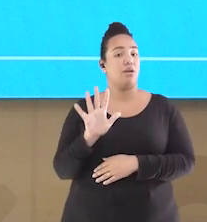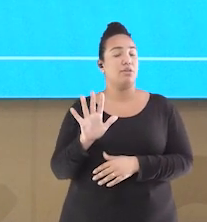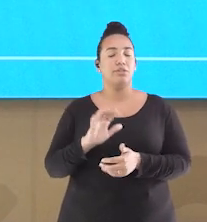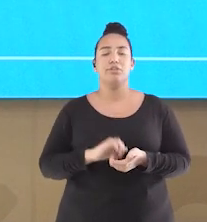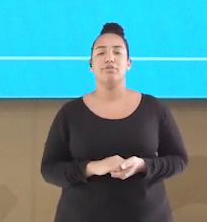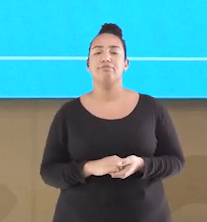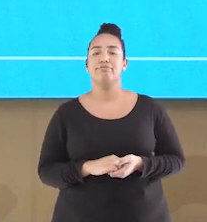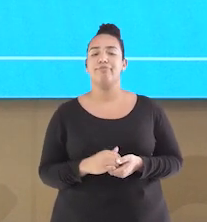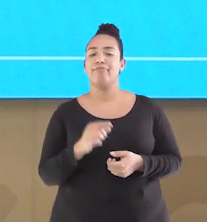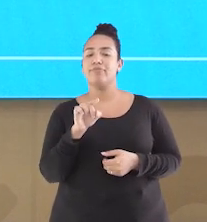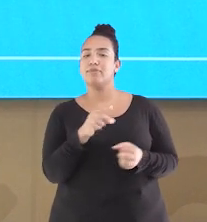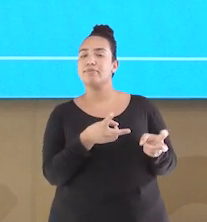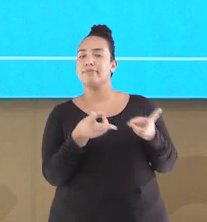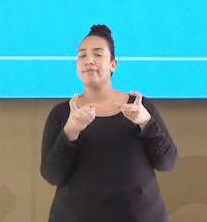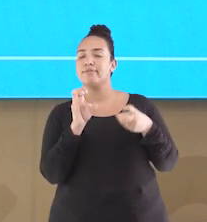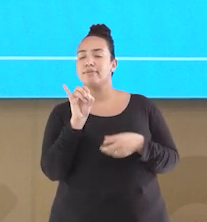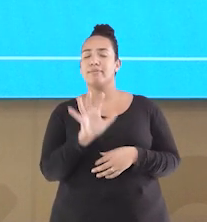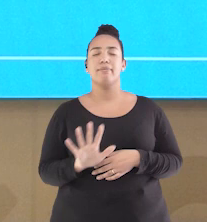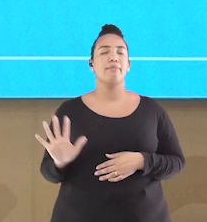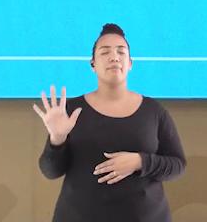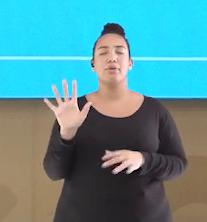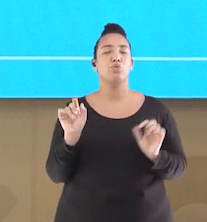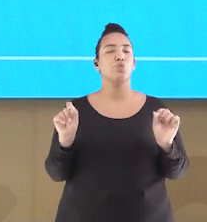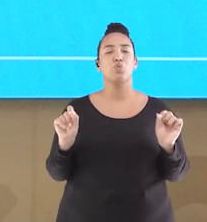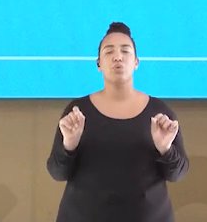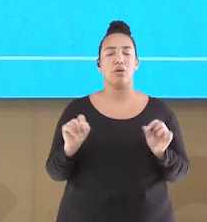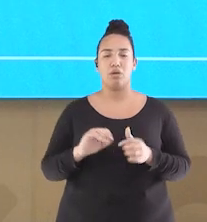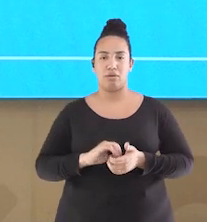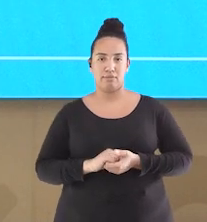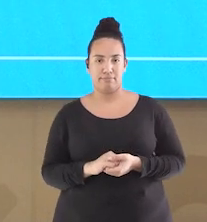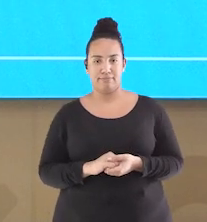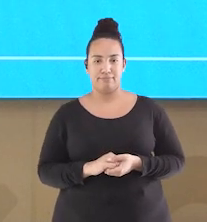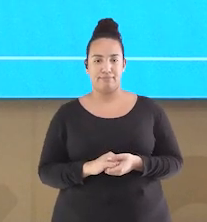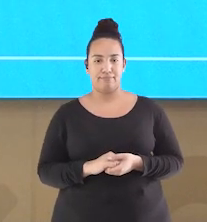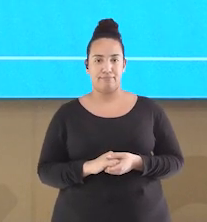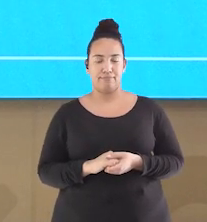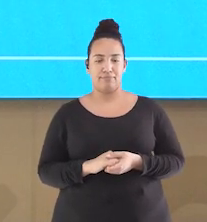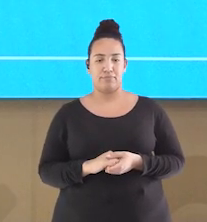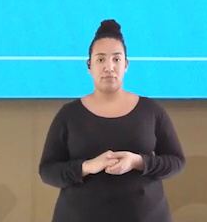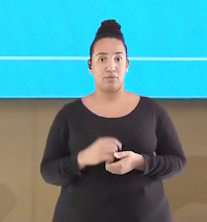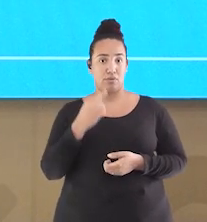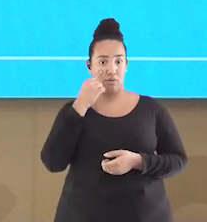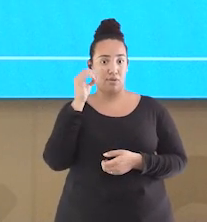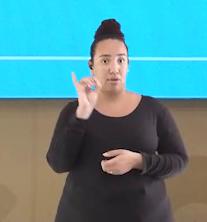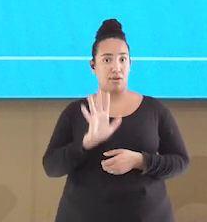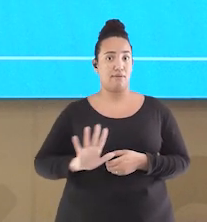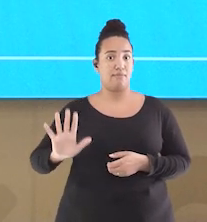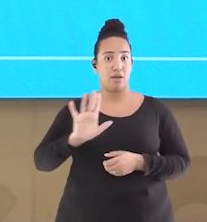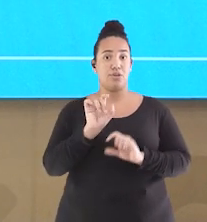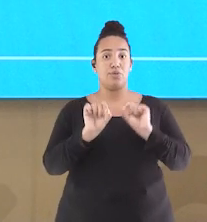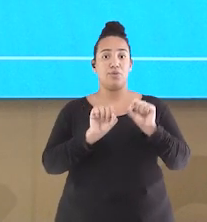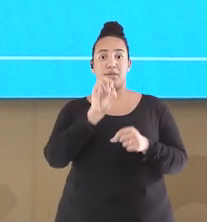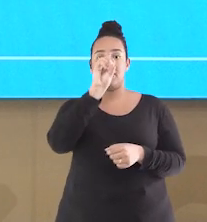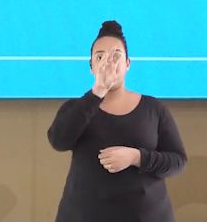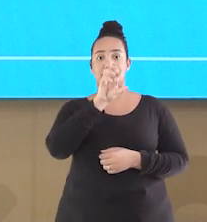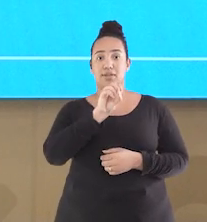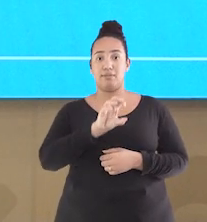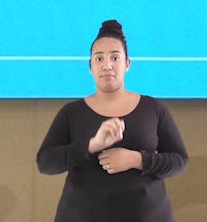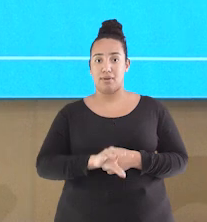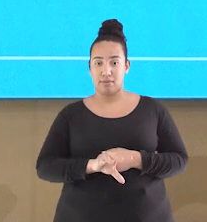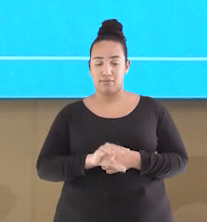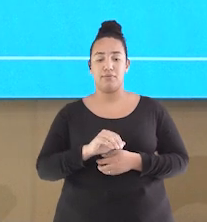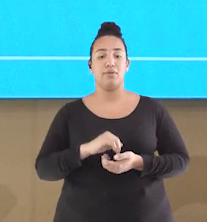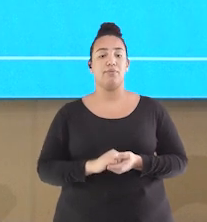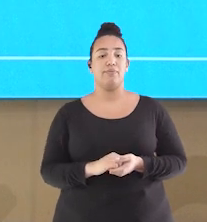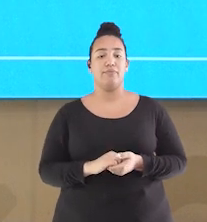que vocês veem nessa imagem? O que vocês estão vendo é um semáforo, correto? Que seria o quê?